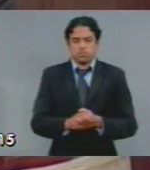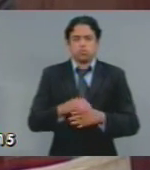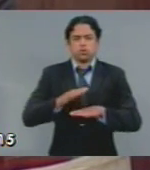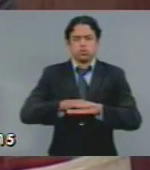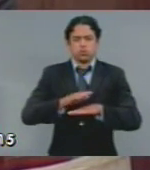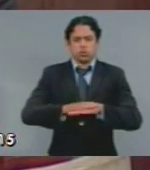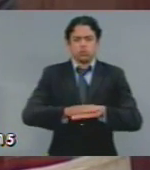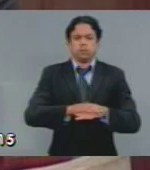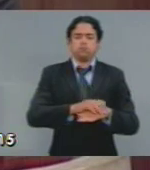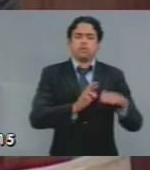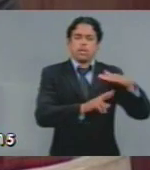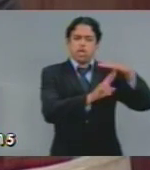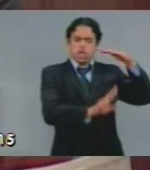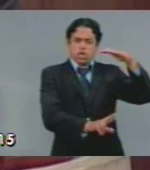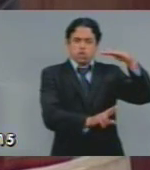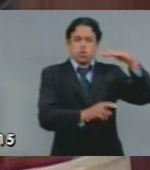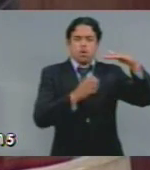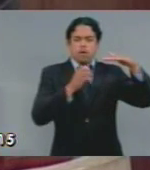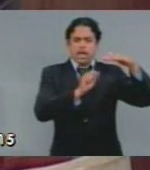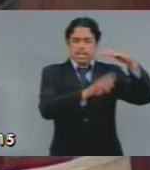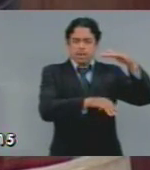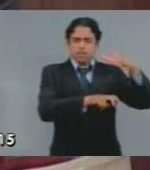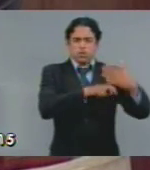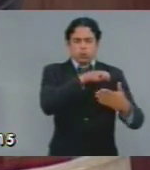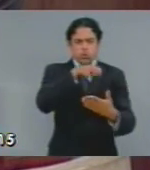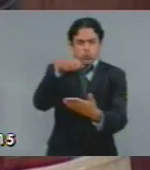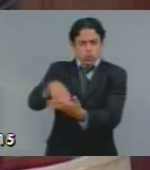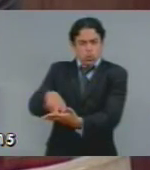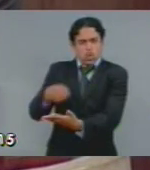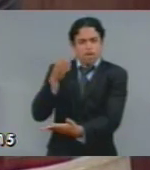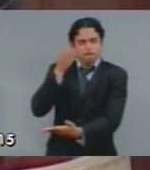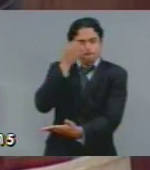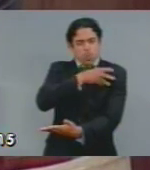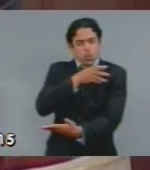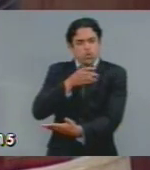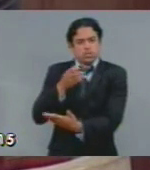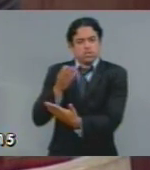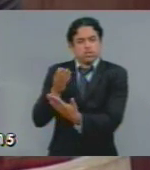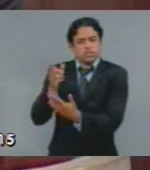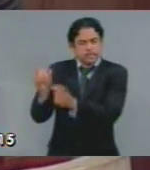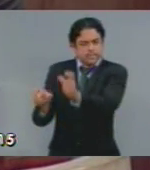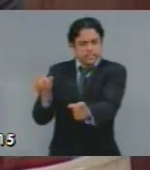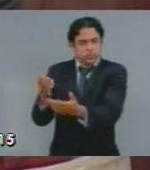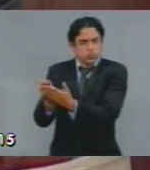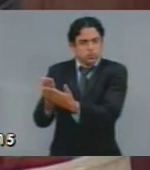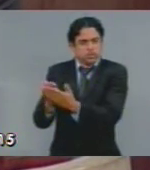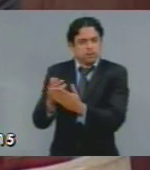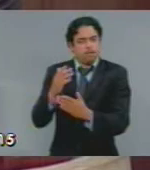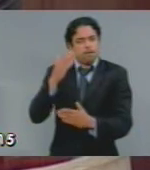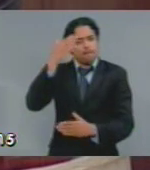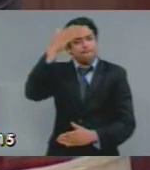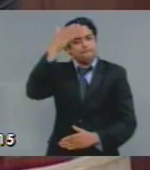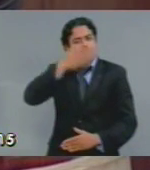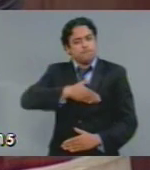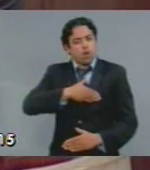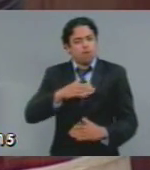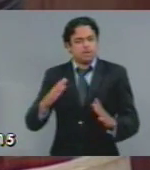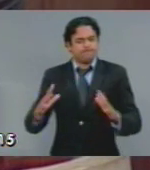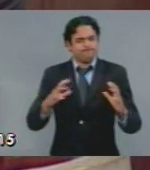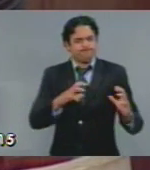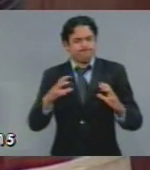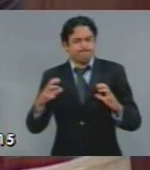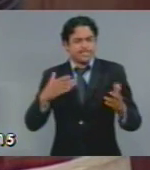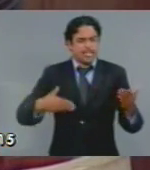exaltada da administração da UFC à ocupação da reitoria por nossos estudantes é reveladora de tensões e